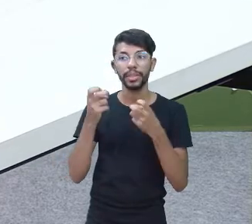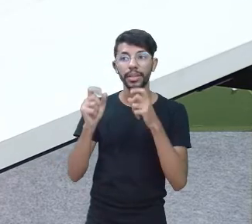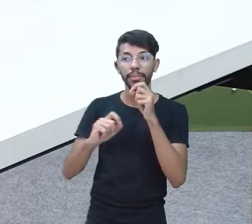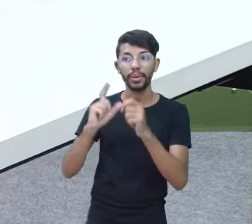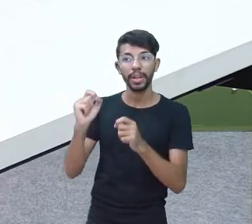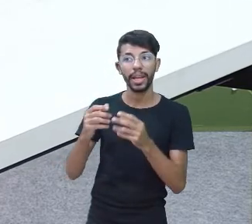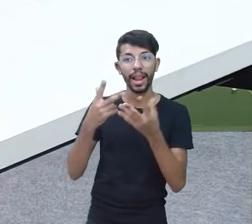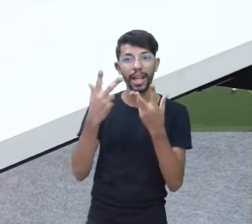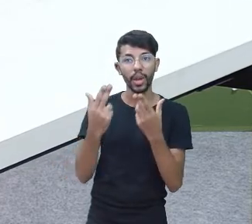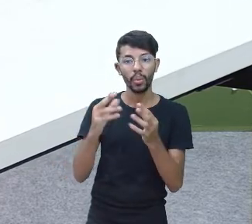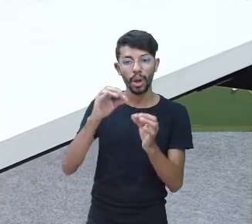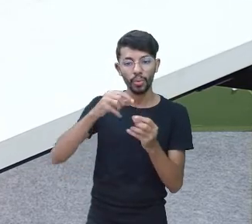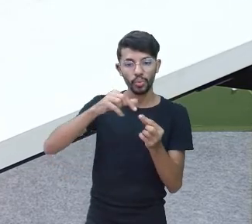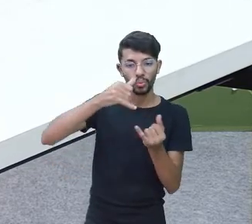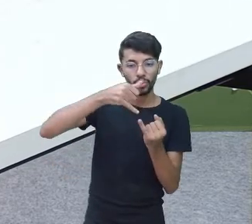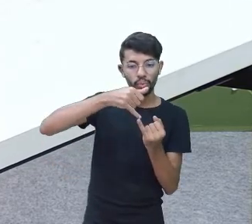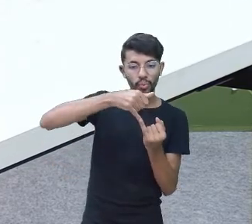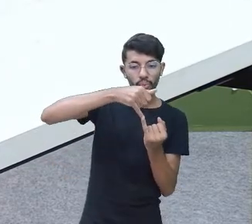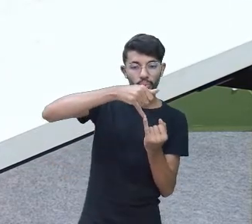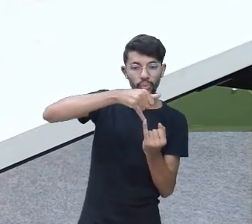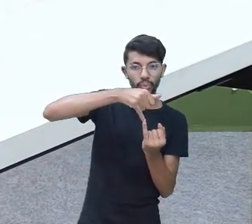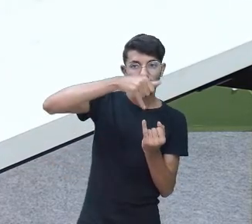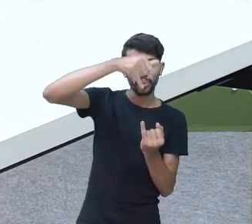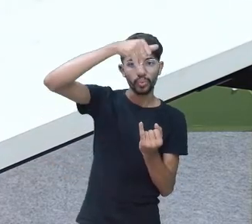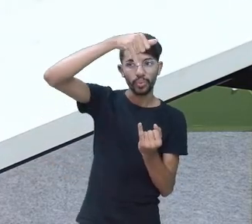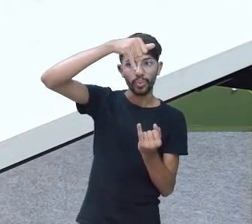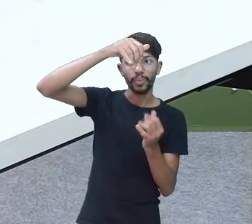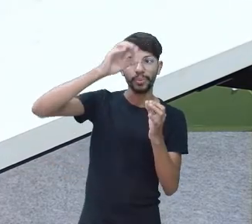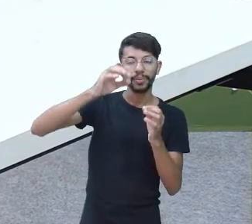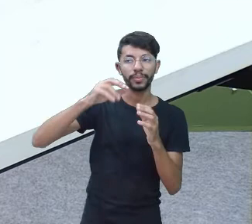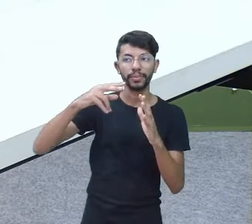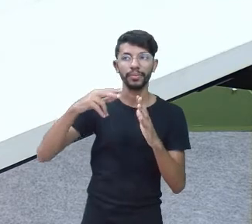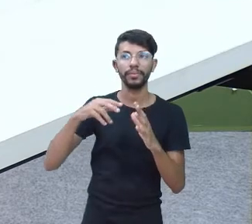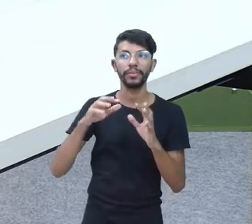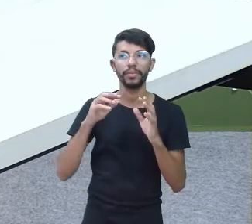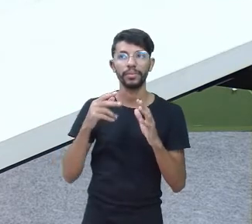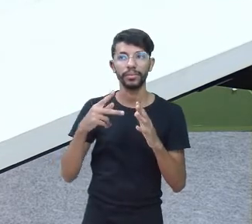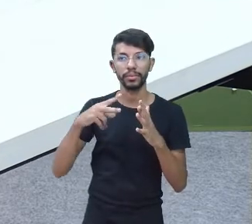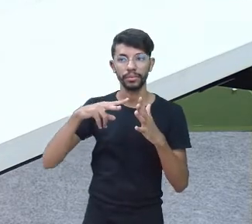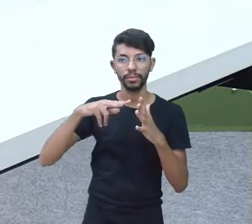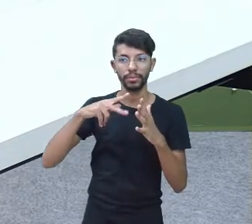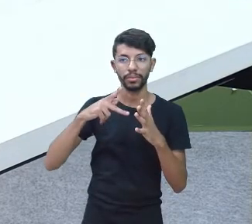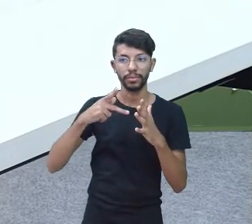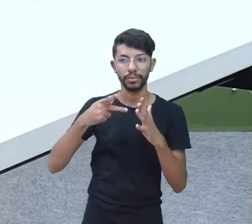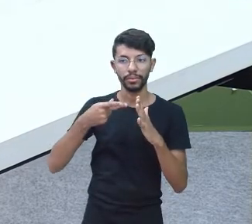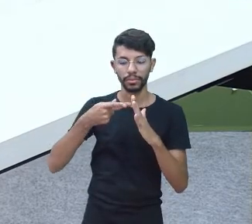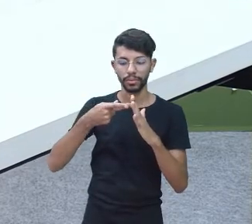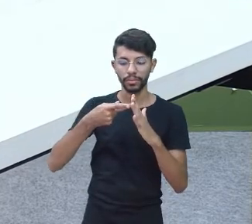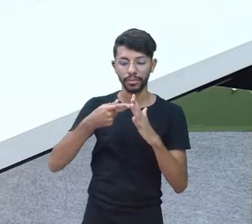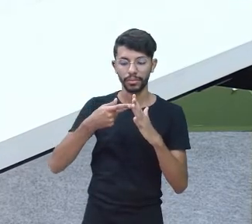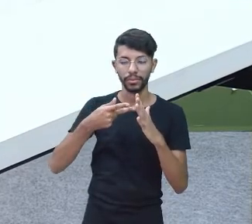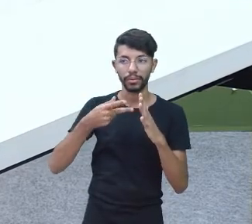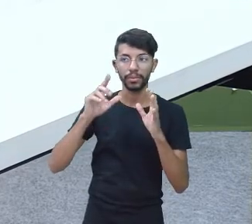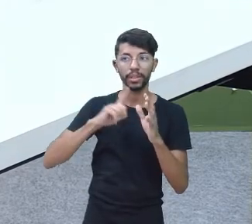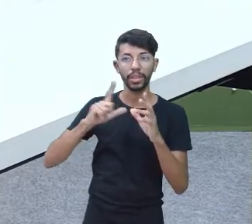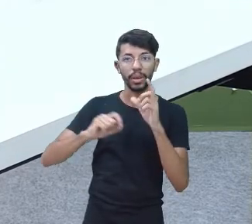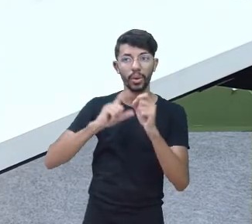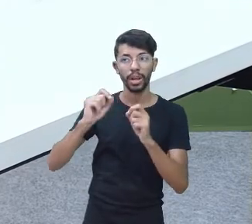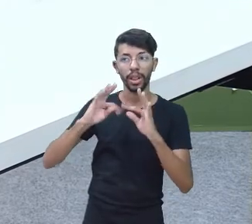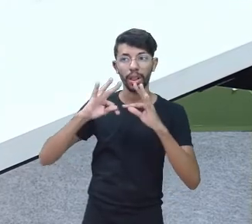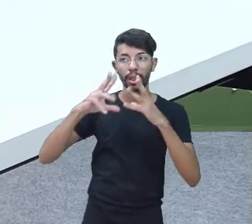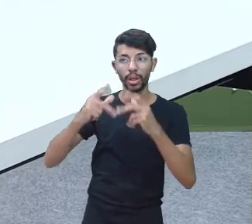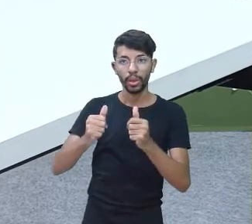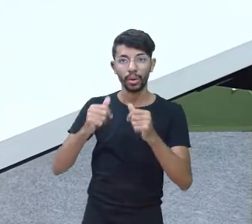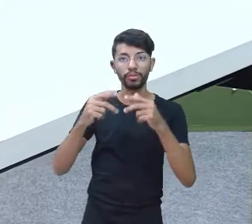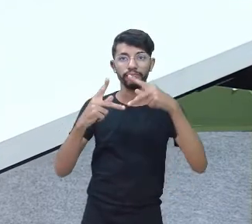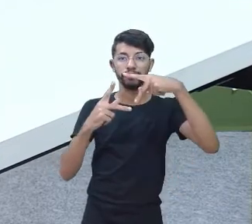linha aqui, né? Ela vai ser formando aqui embaixo 90 graus. E a gente vai ter, ó, todas as faces retangulares, tá